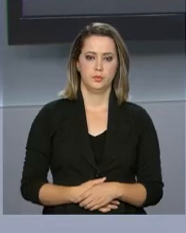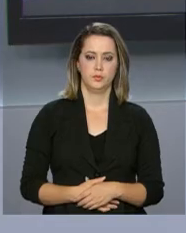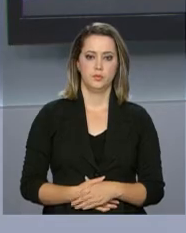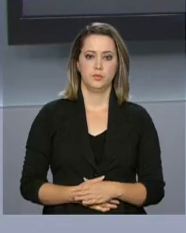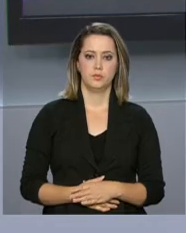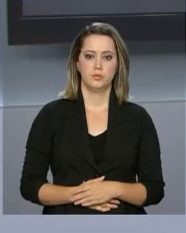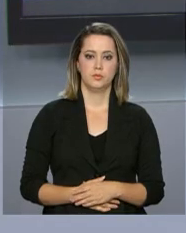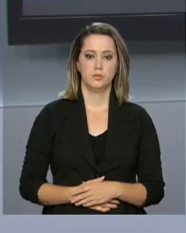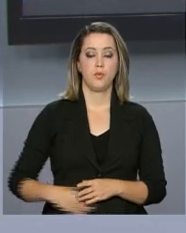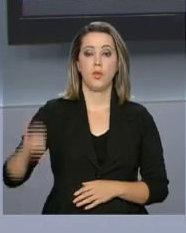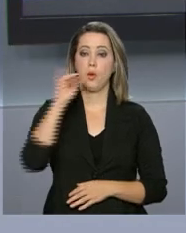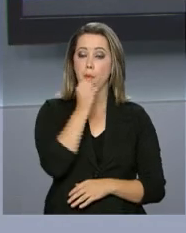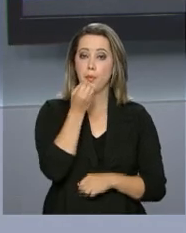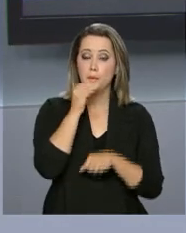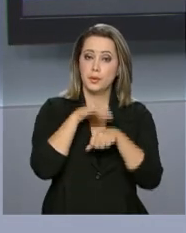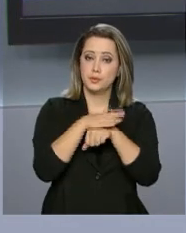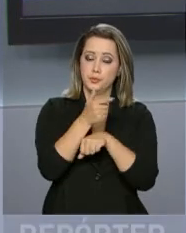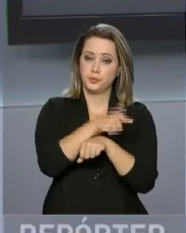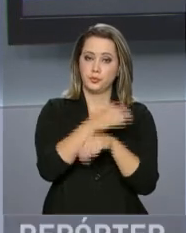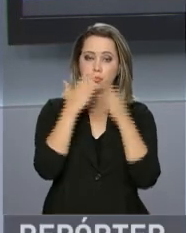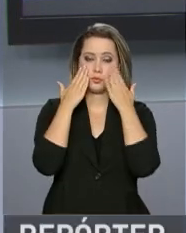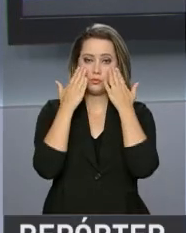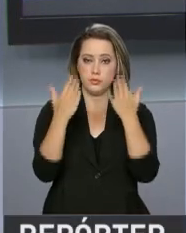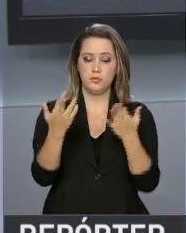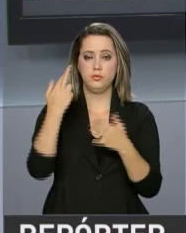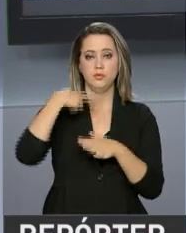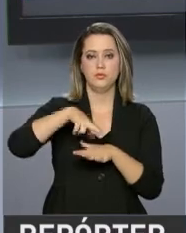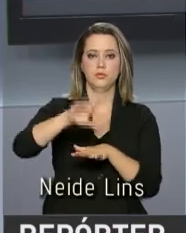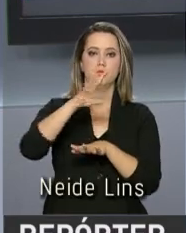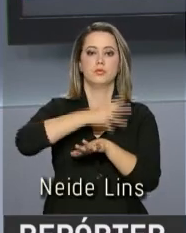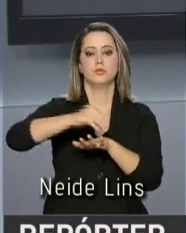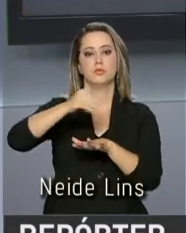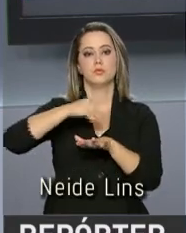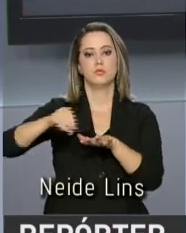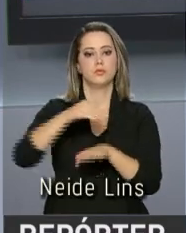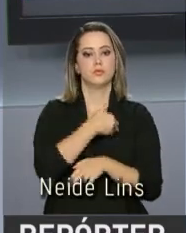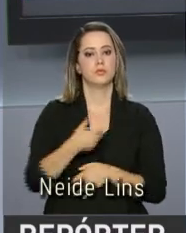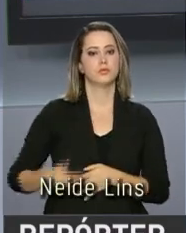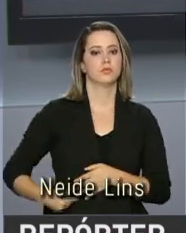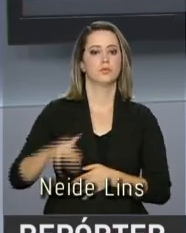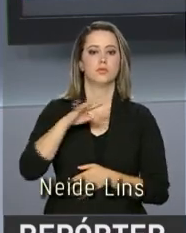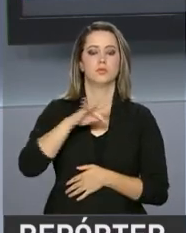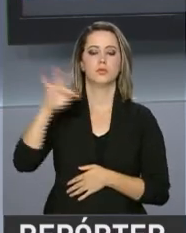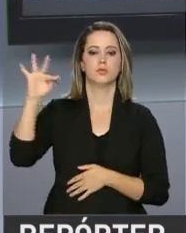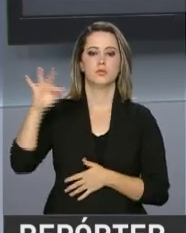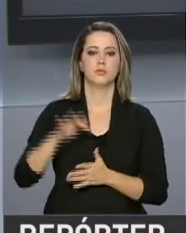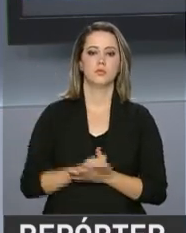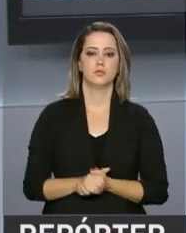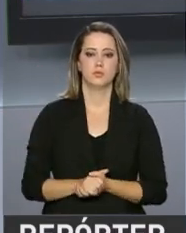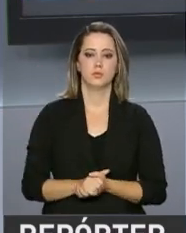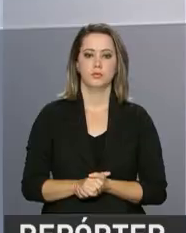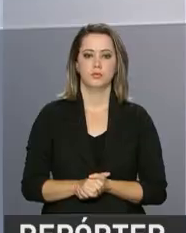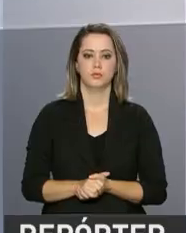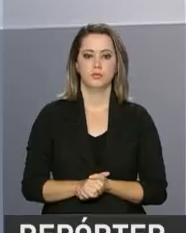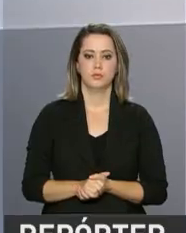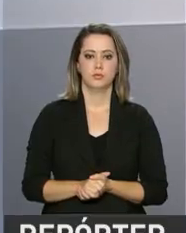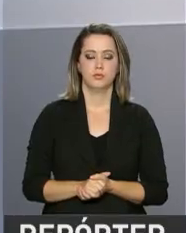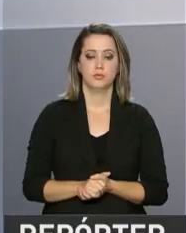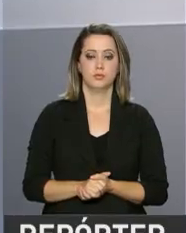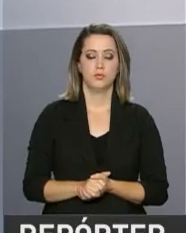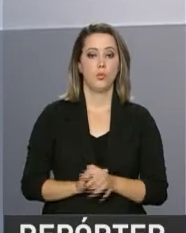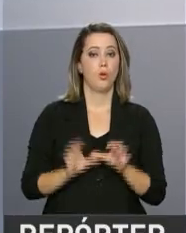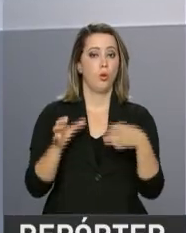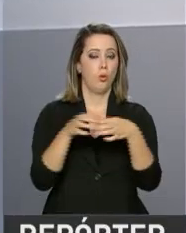olá boa noite estamos de volta com mais uma edição do repórter nbr e as notícias do governo federal o